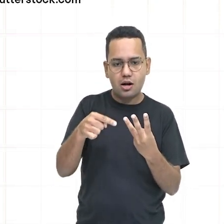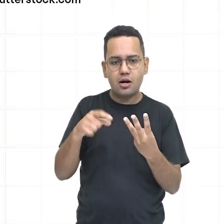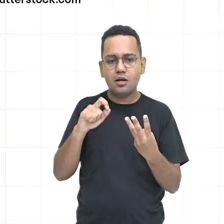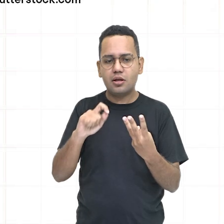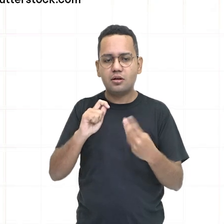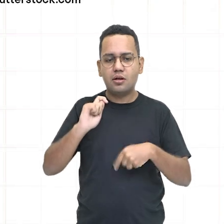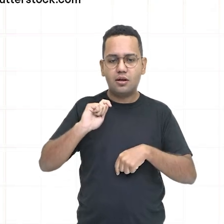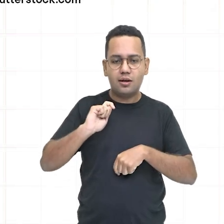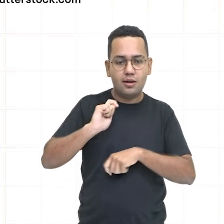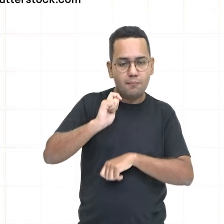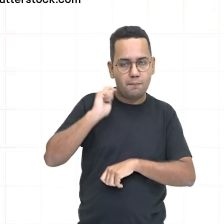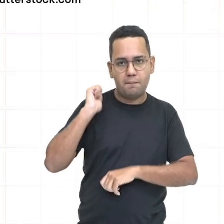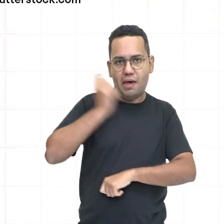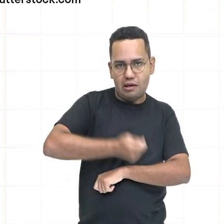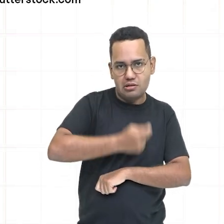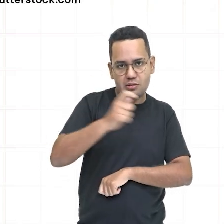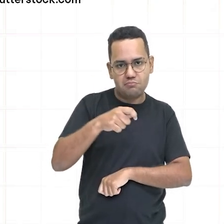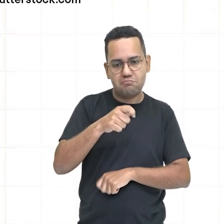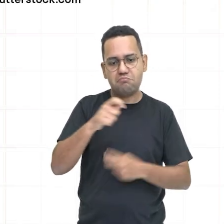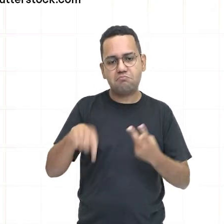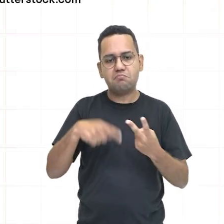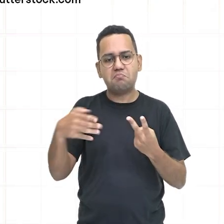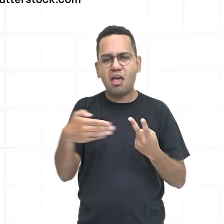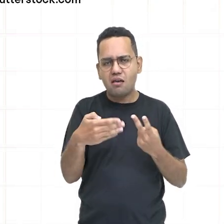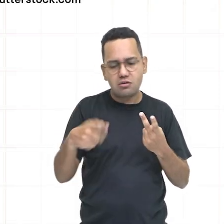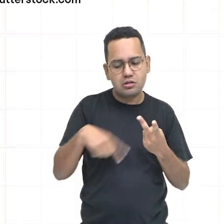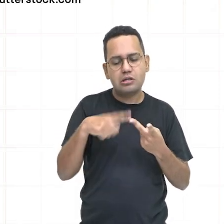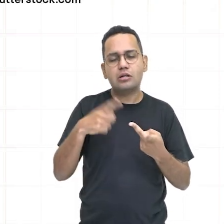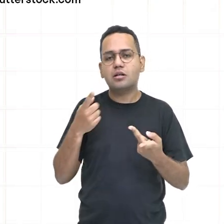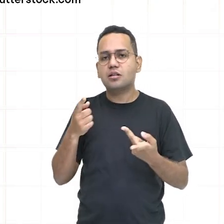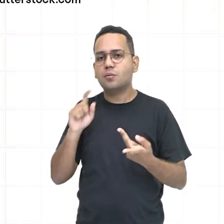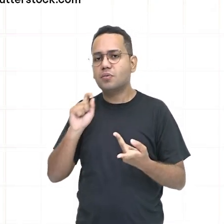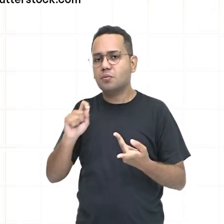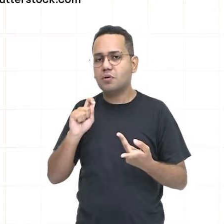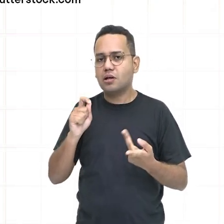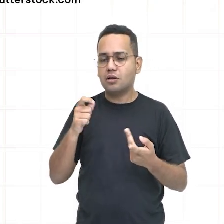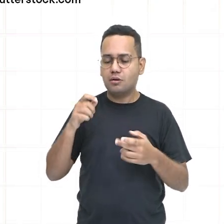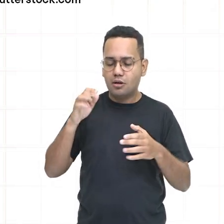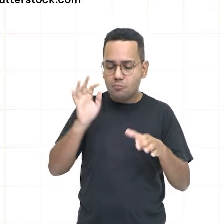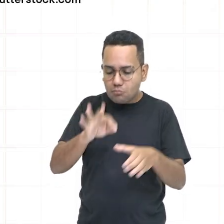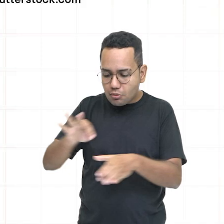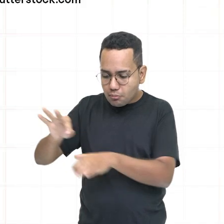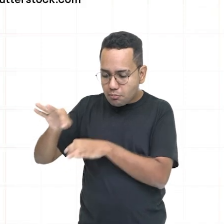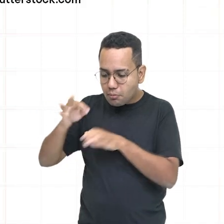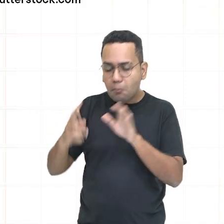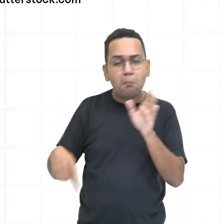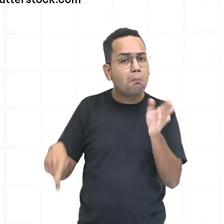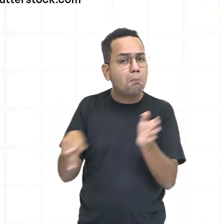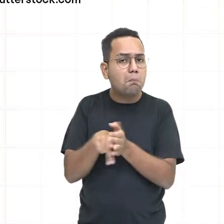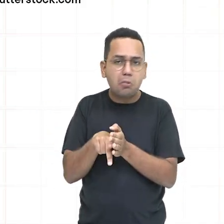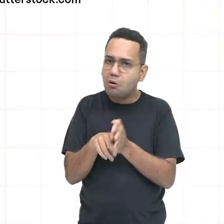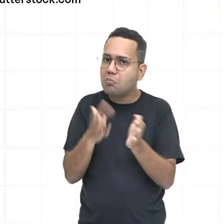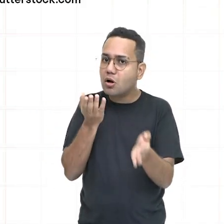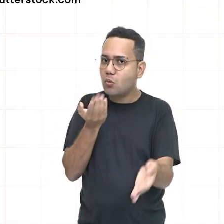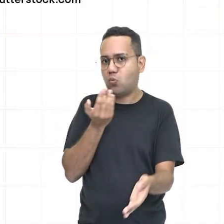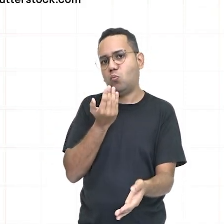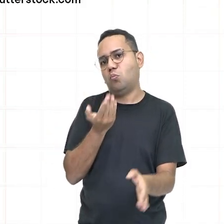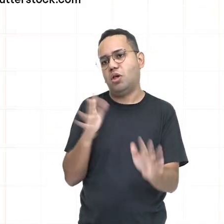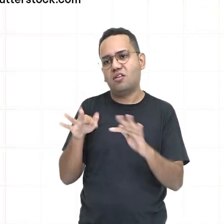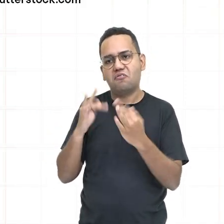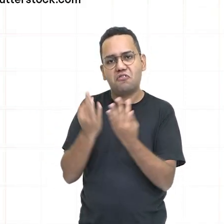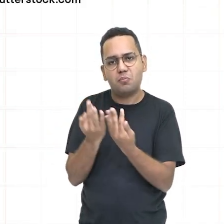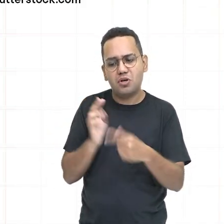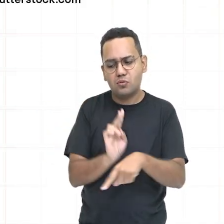e agricultura de subsistência, inclusive sendo mantidas aí culturas que vêm aí há milênios,